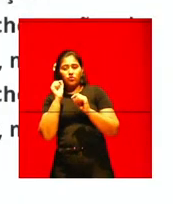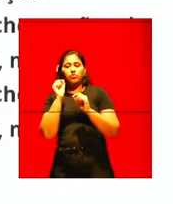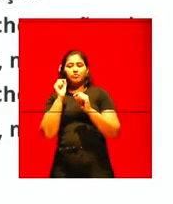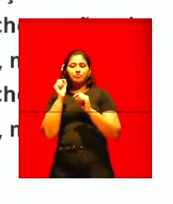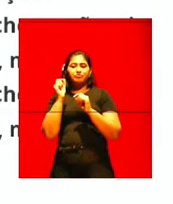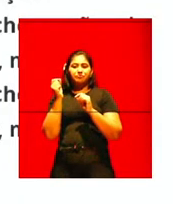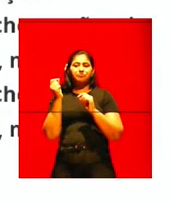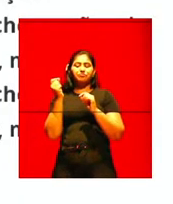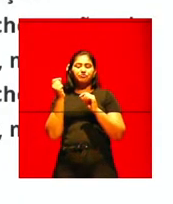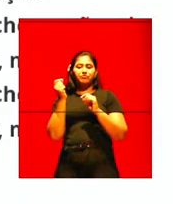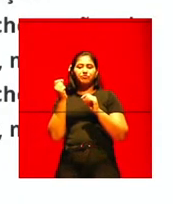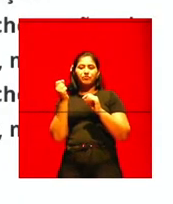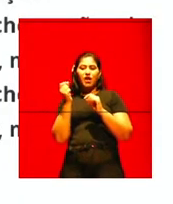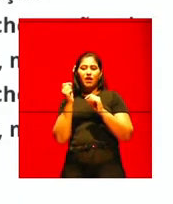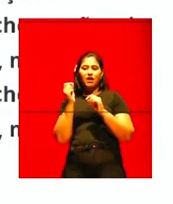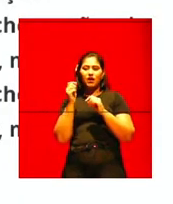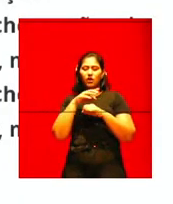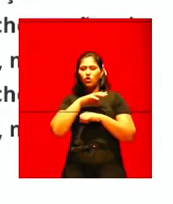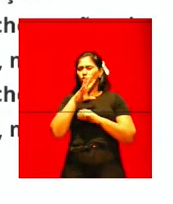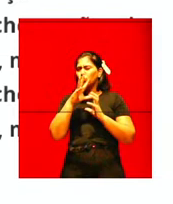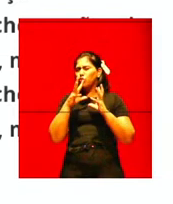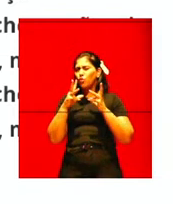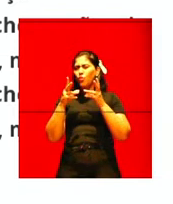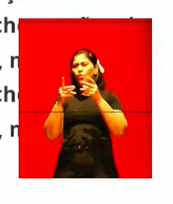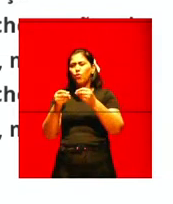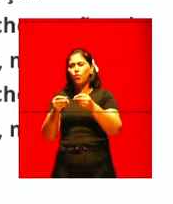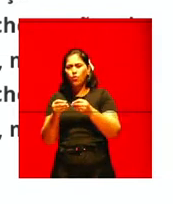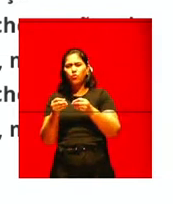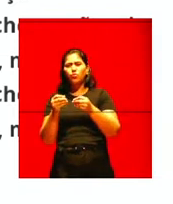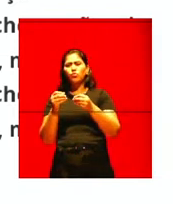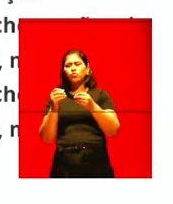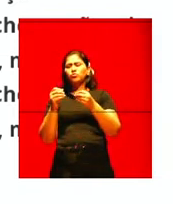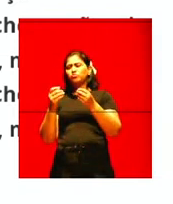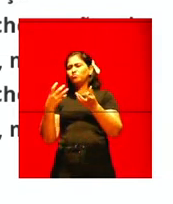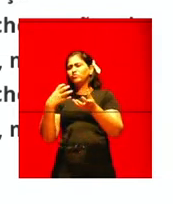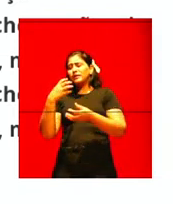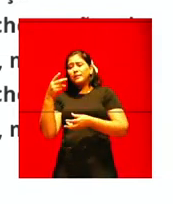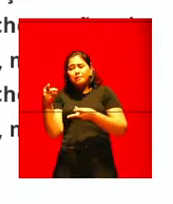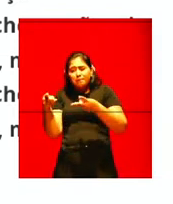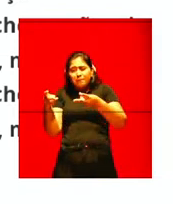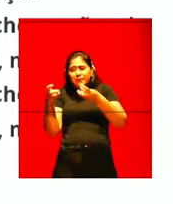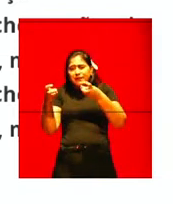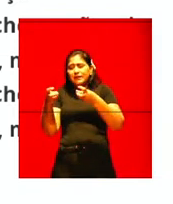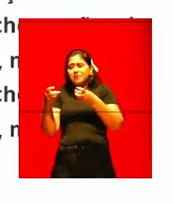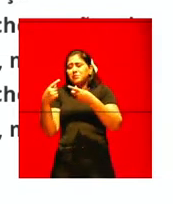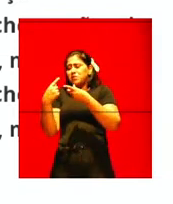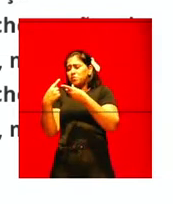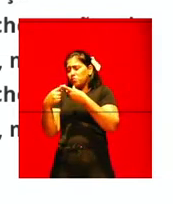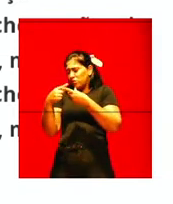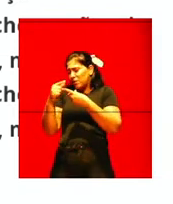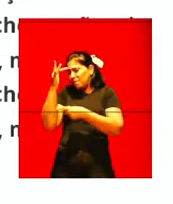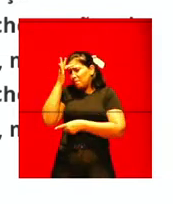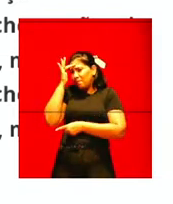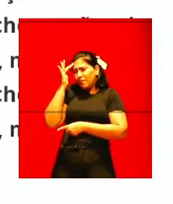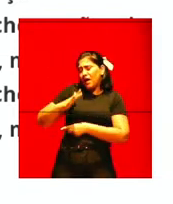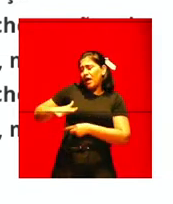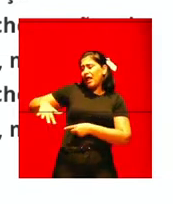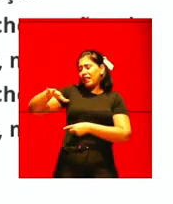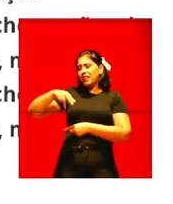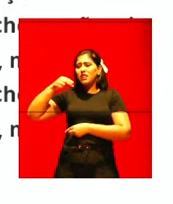colocar para todos, né, uma situação que o nordestino, que o